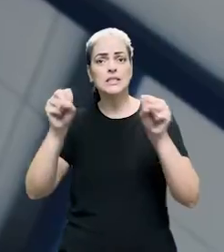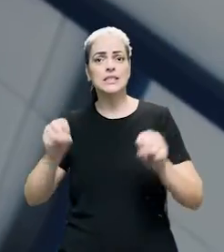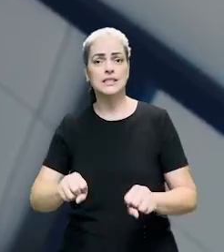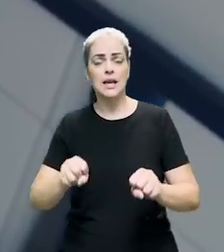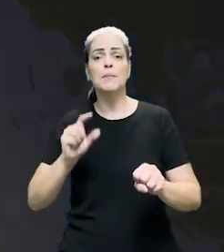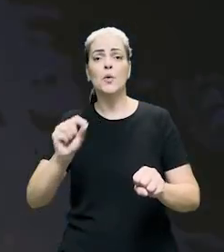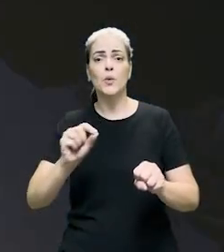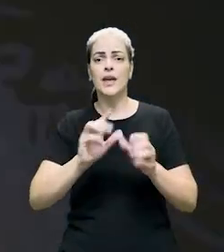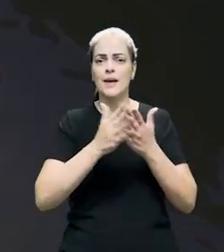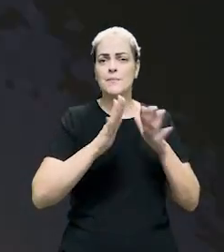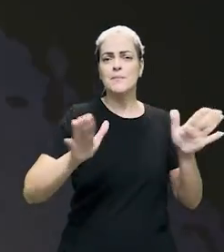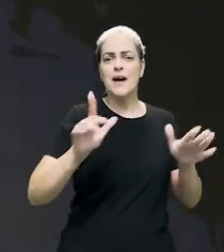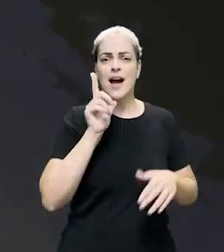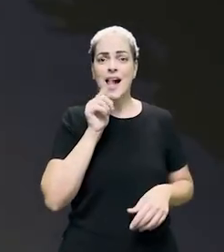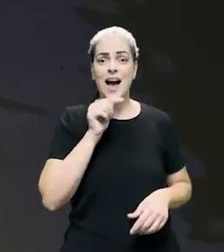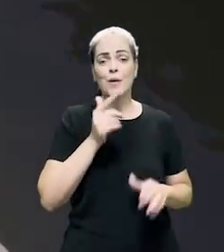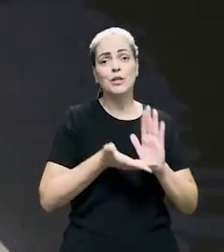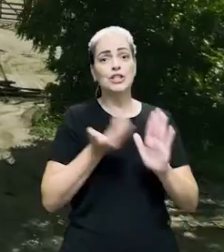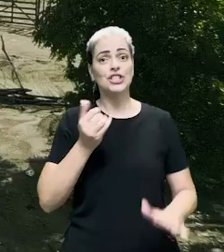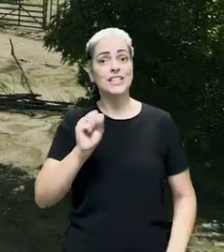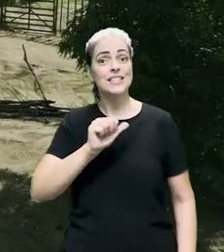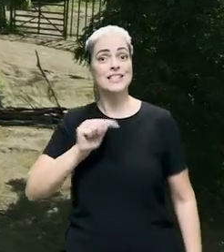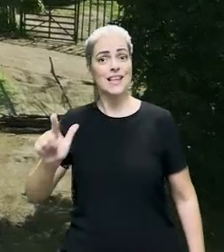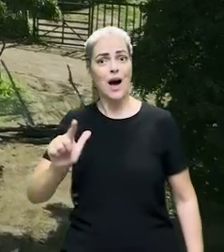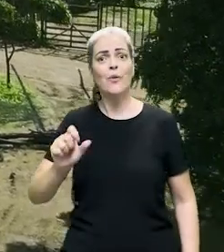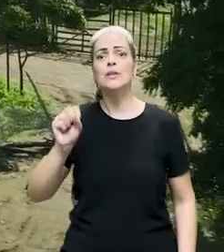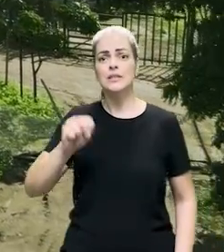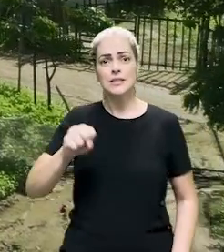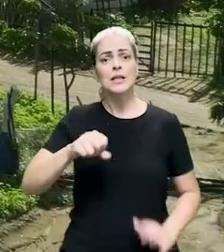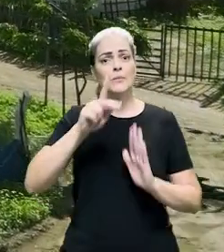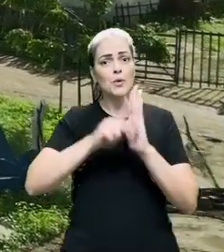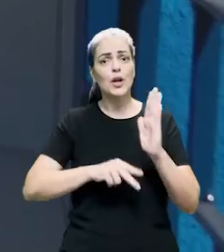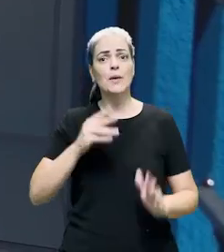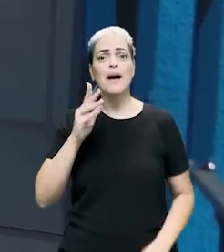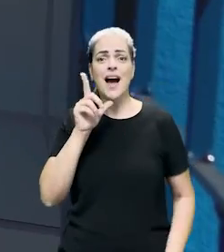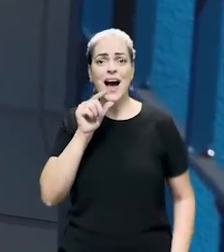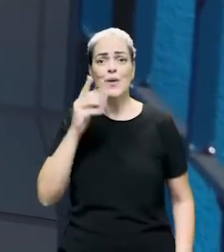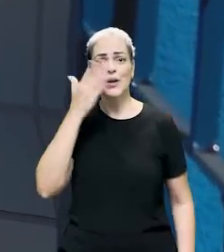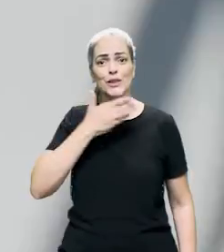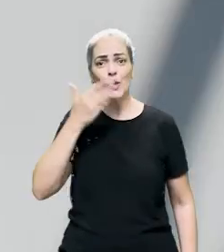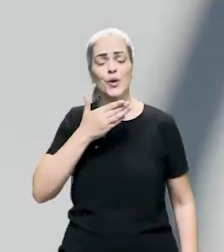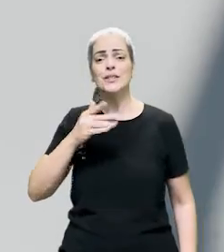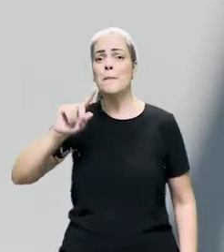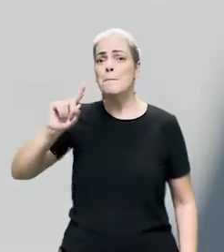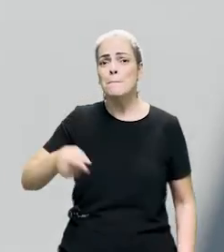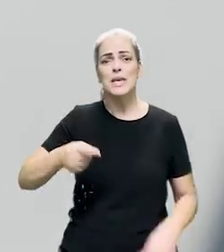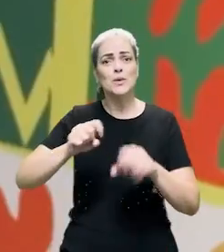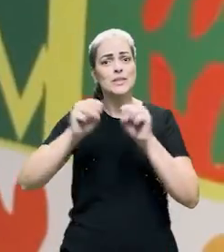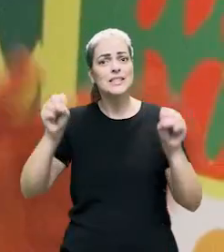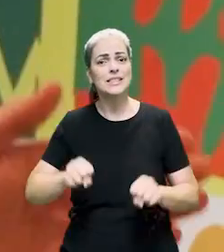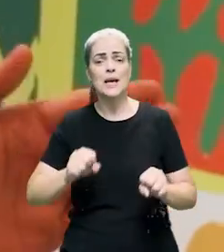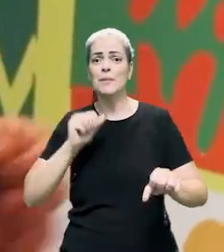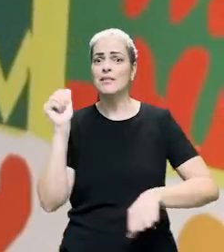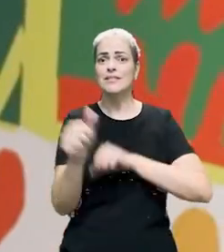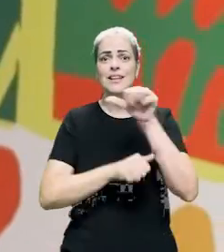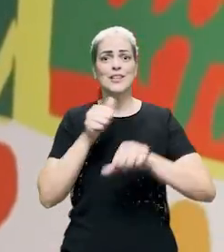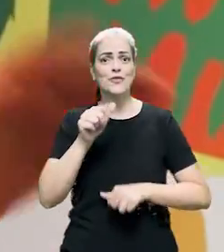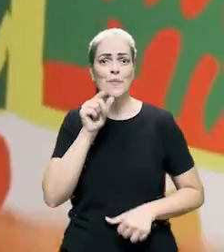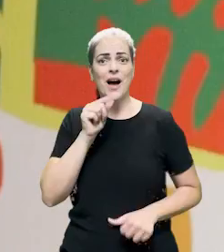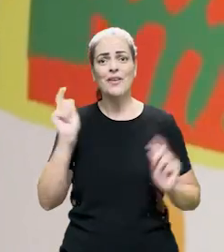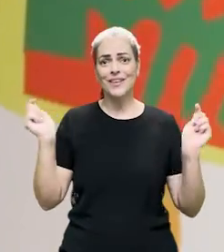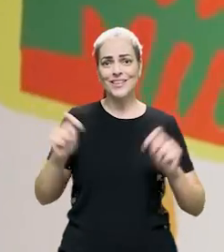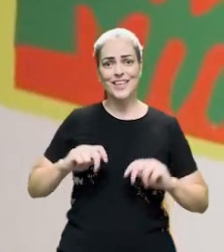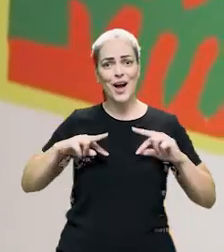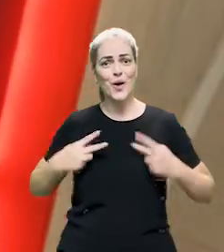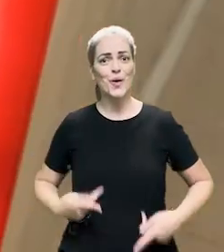1000º sistema de dessalinização do programa Água Doce. Isso mesmo, foram 1000 sistemas que transformam água salgada em água para